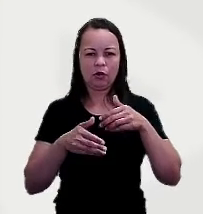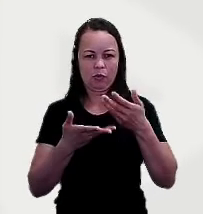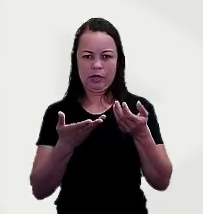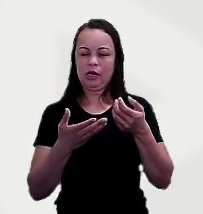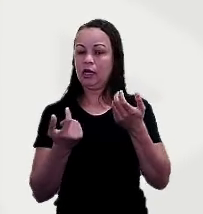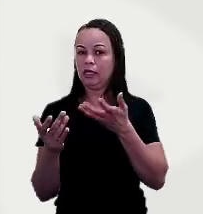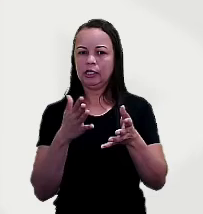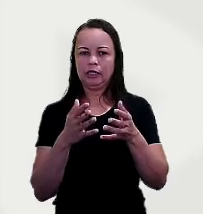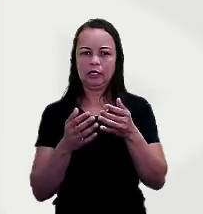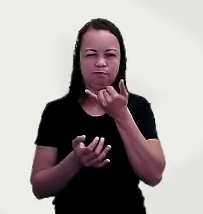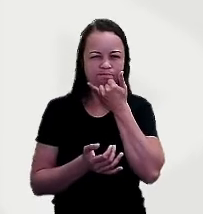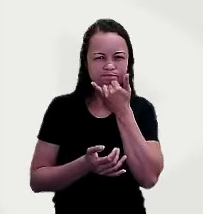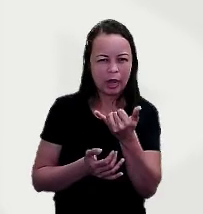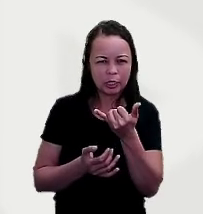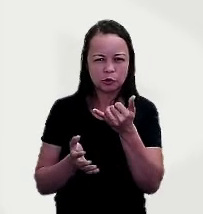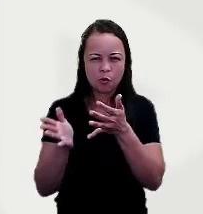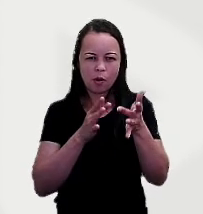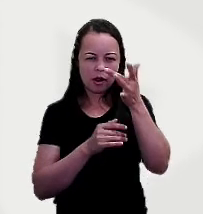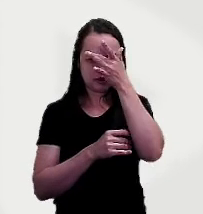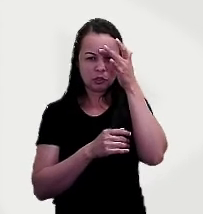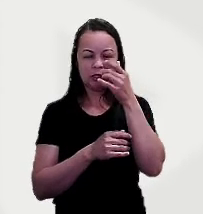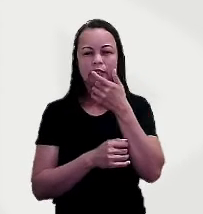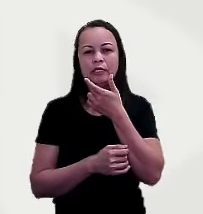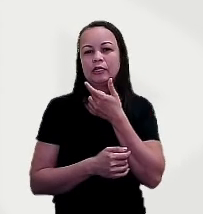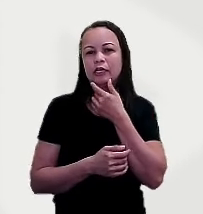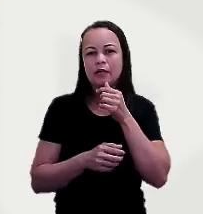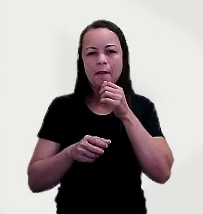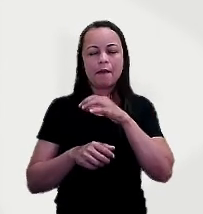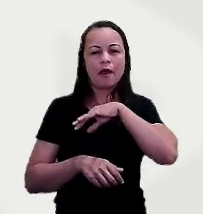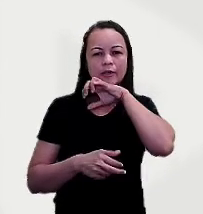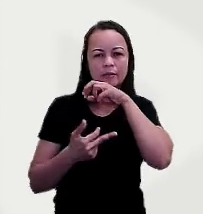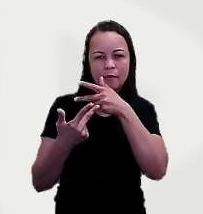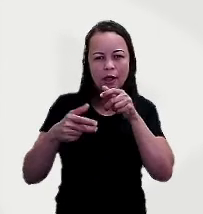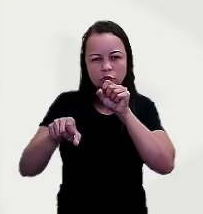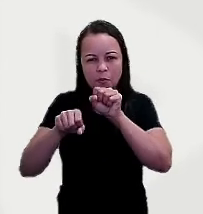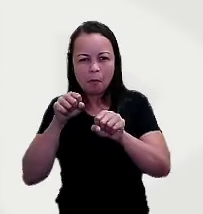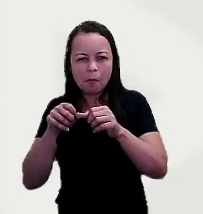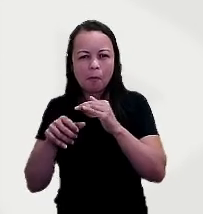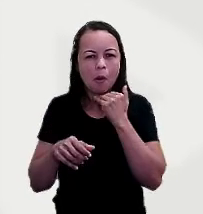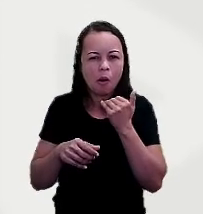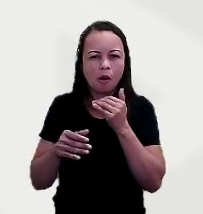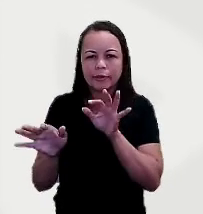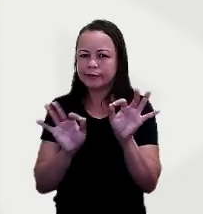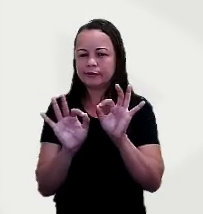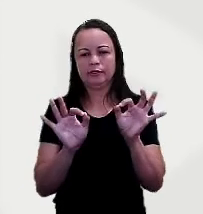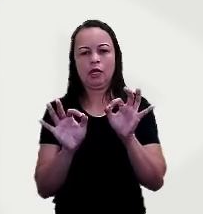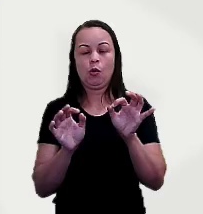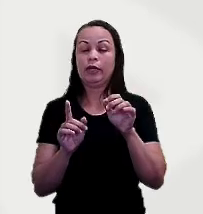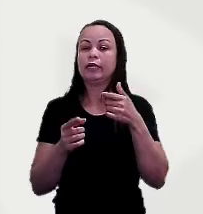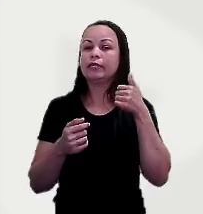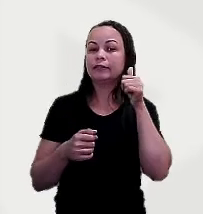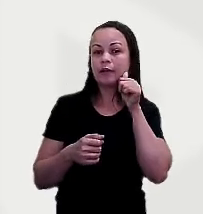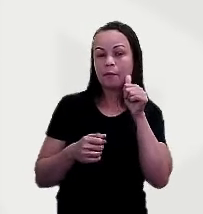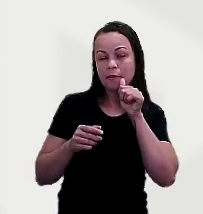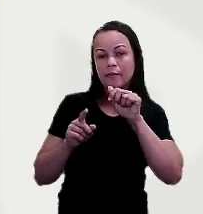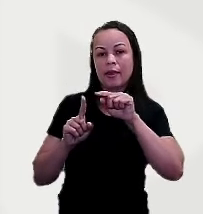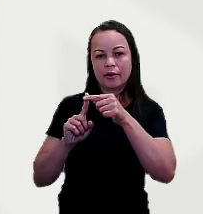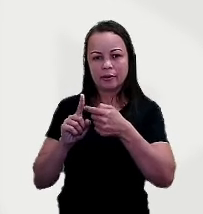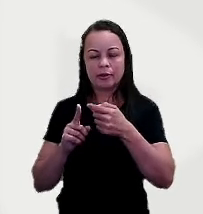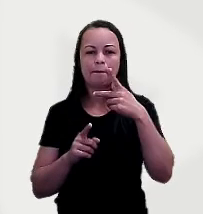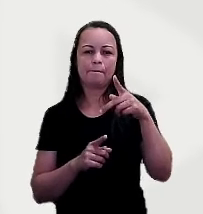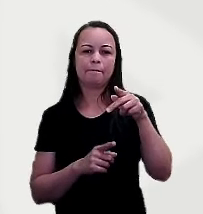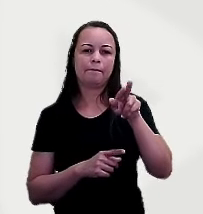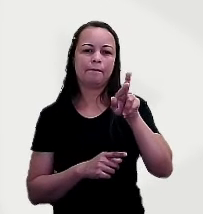animais indefesos ou fêmeas prenhas, né? As fêmeas que estão grávidas. Por isso essa palavra prenhas,